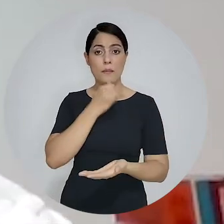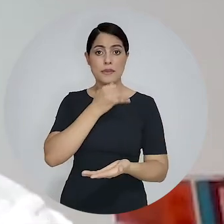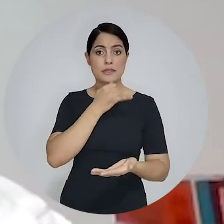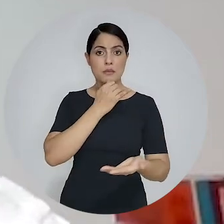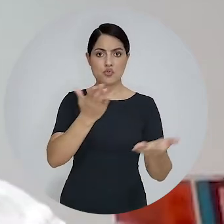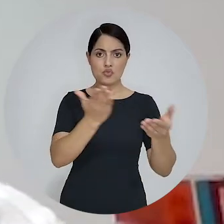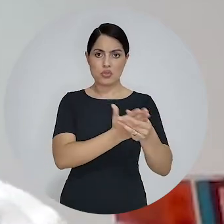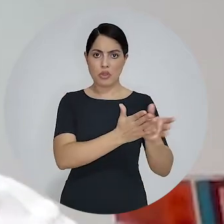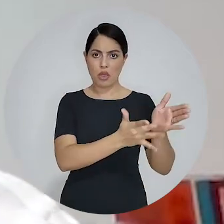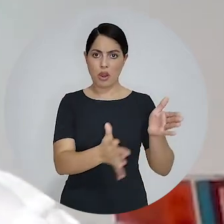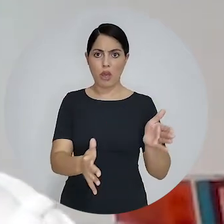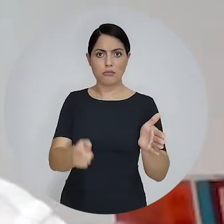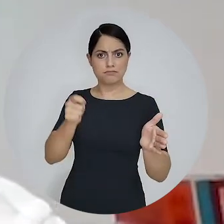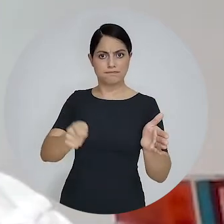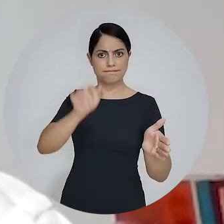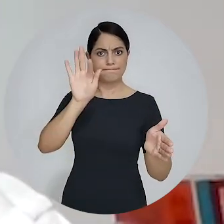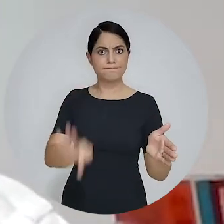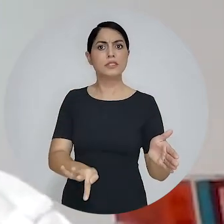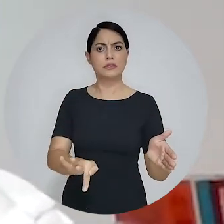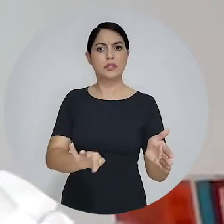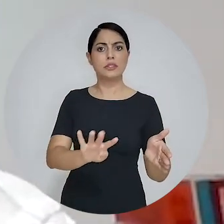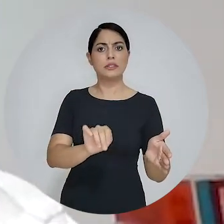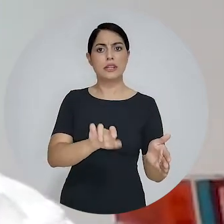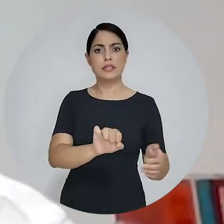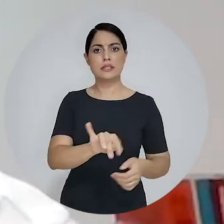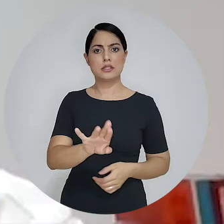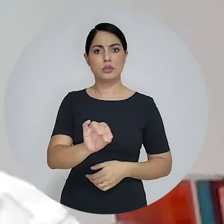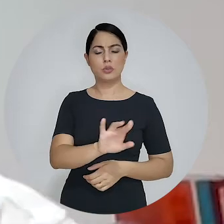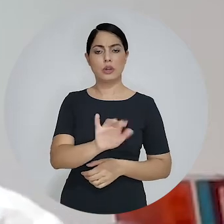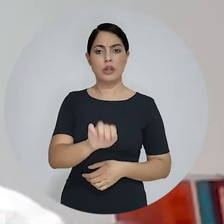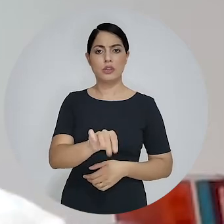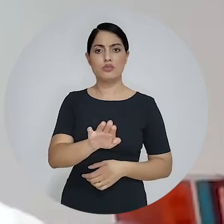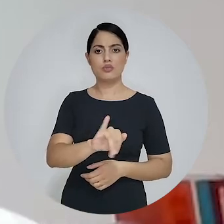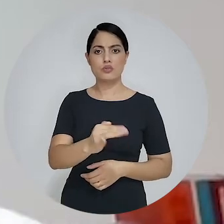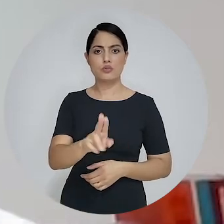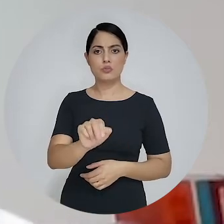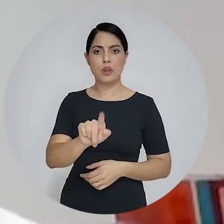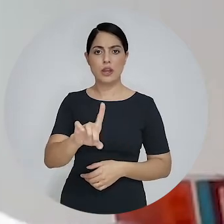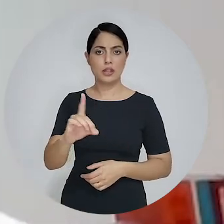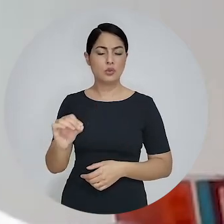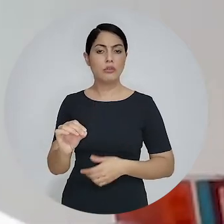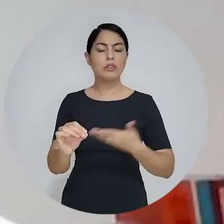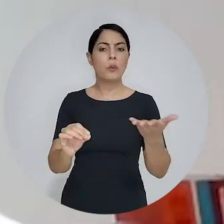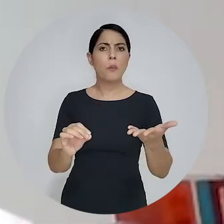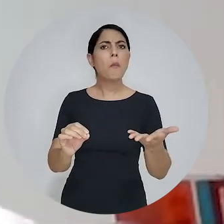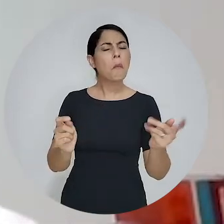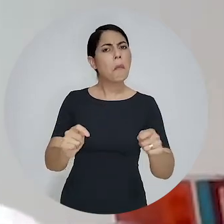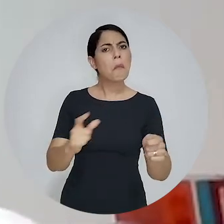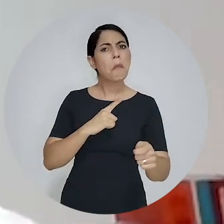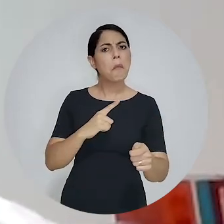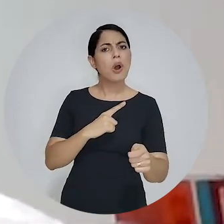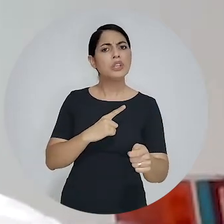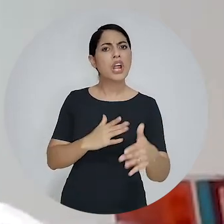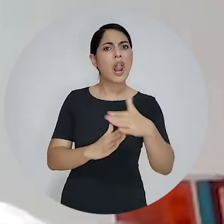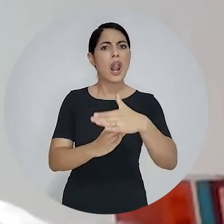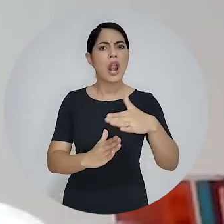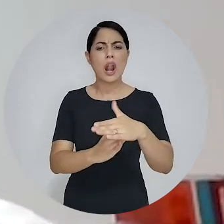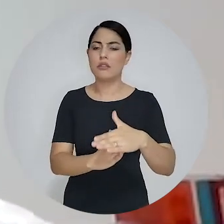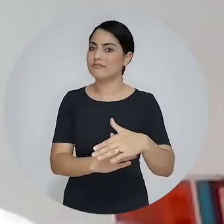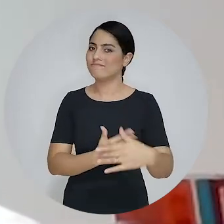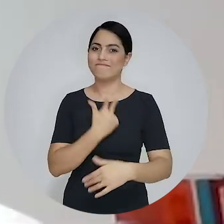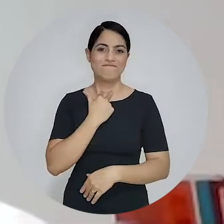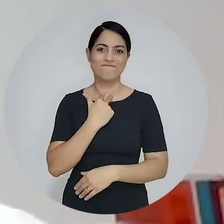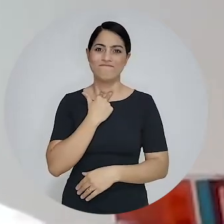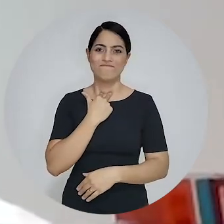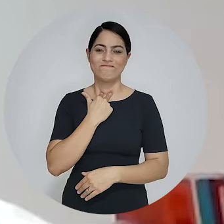de condenações judiciais transitadas em julgado. Em qualquer sistema democrático, não se pode imaginar